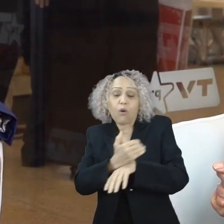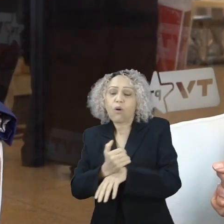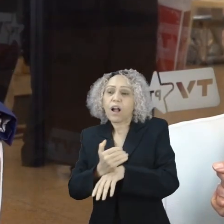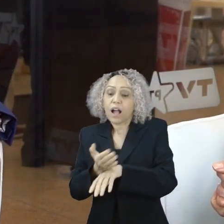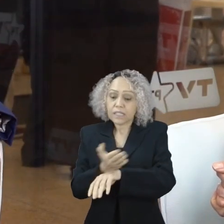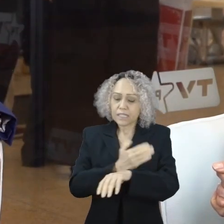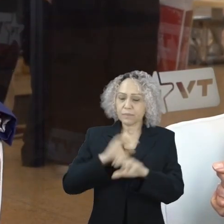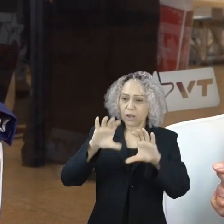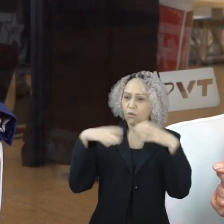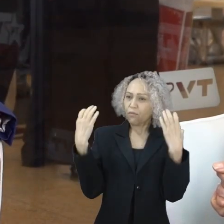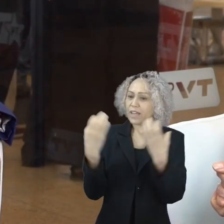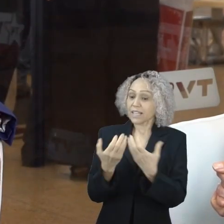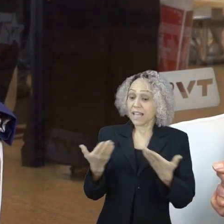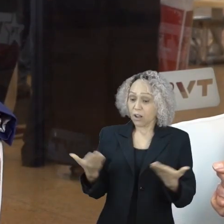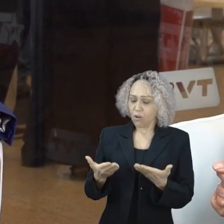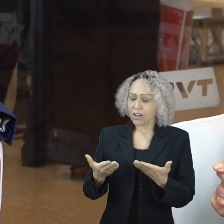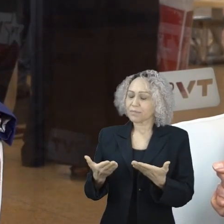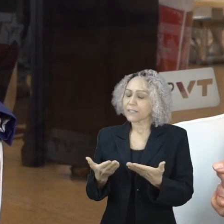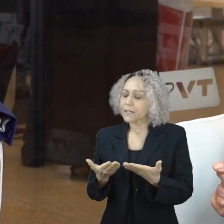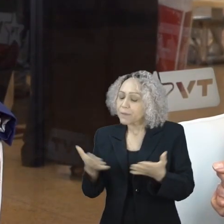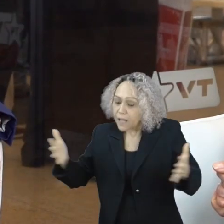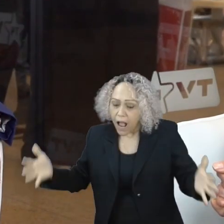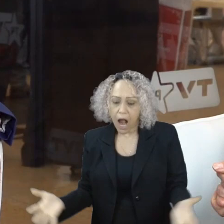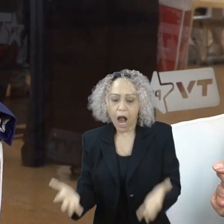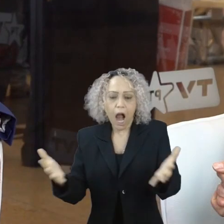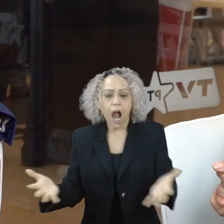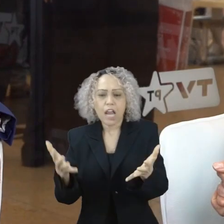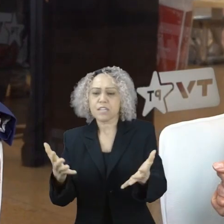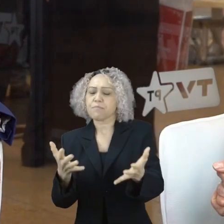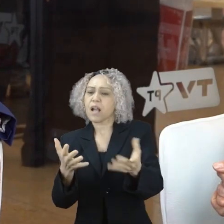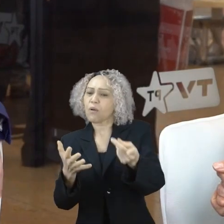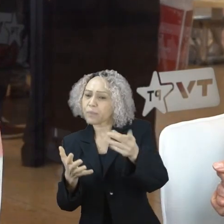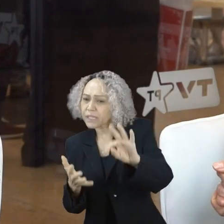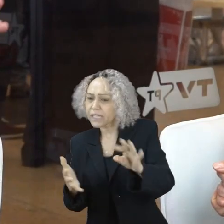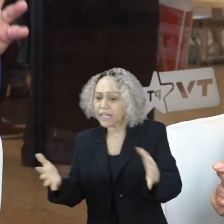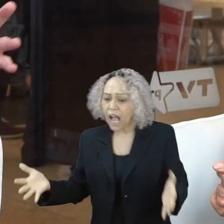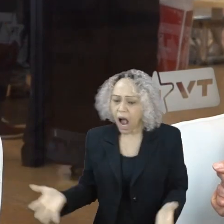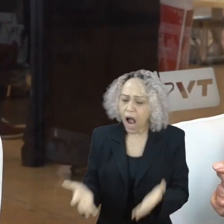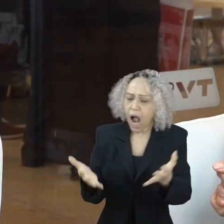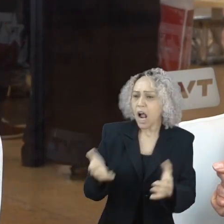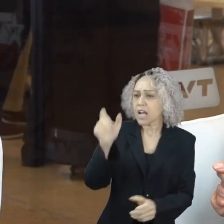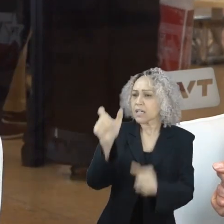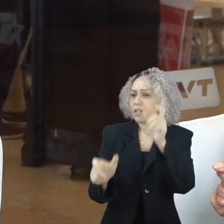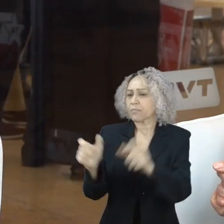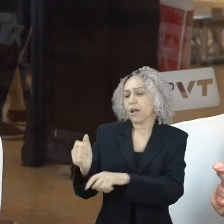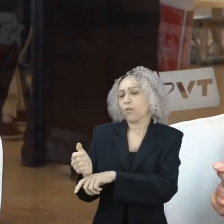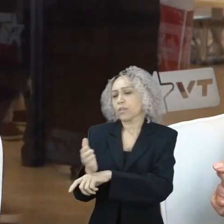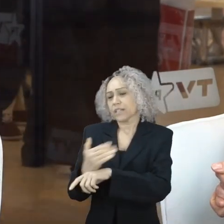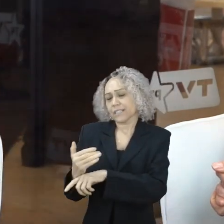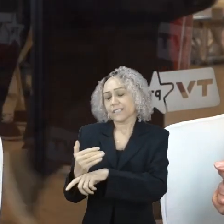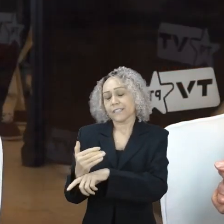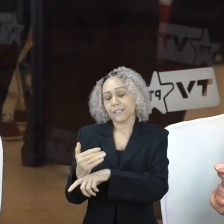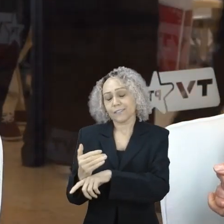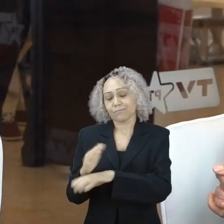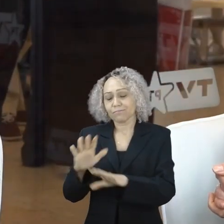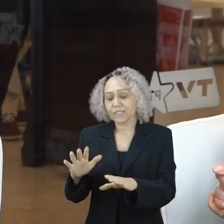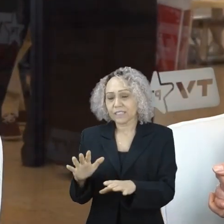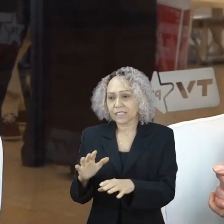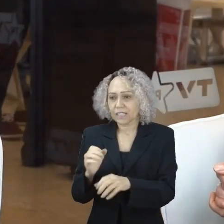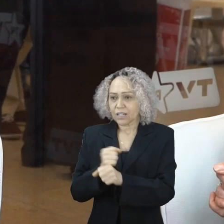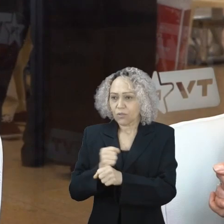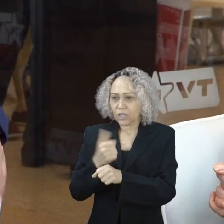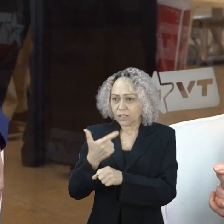no nosso dirigente, nos nossos pré-candidatos, por isso dessa conferência. E aí a gente encerra o ano, faz o balanço, e o ano que